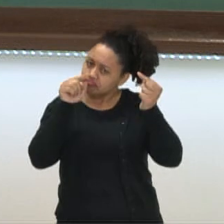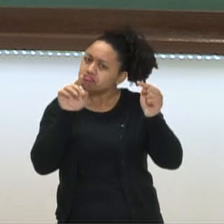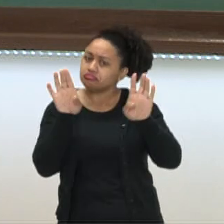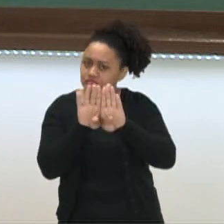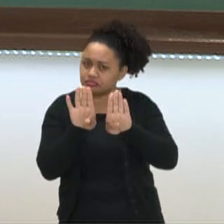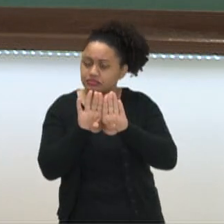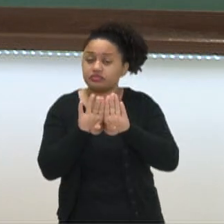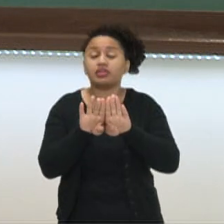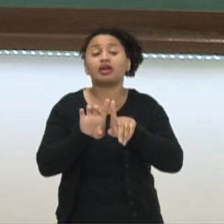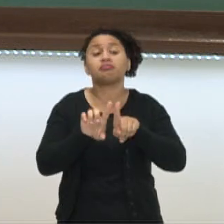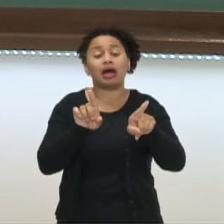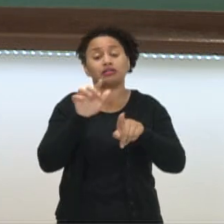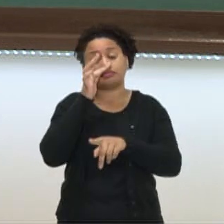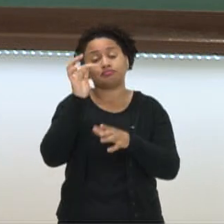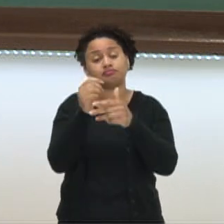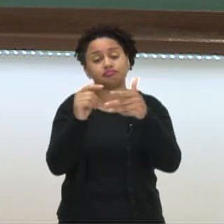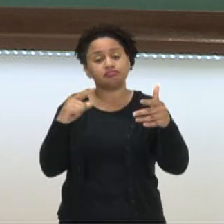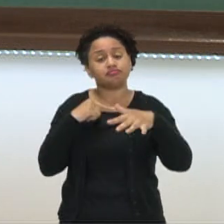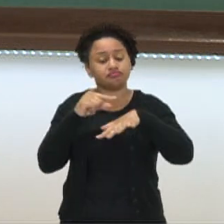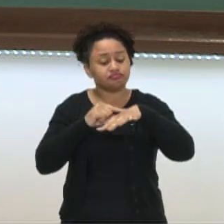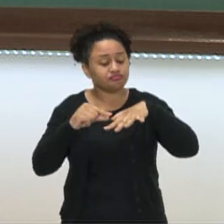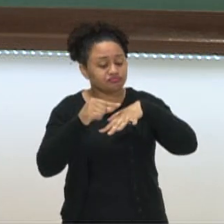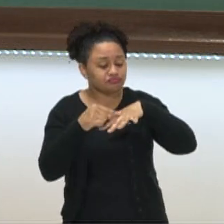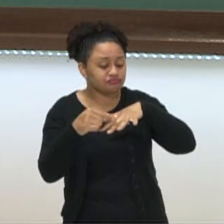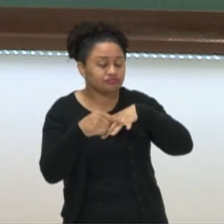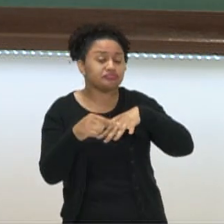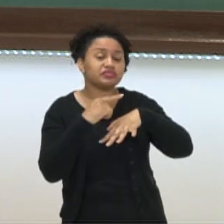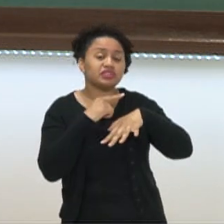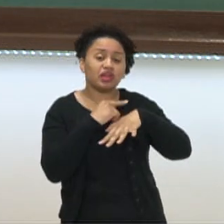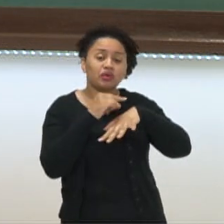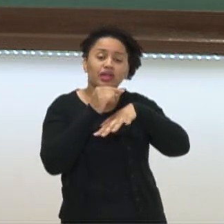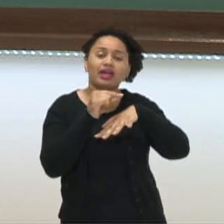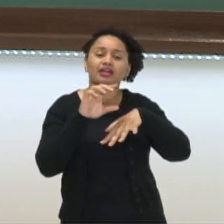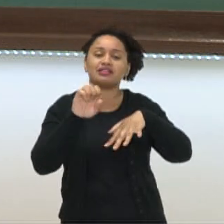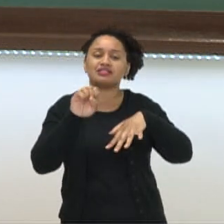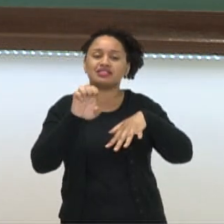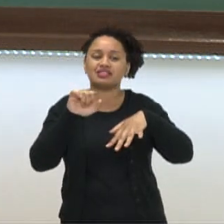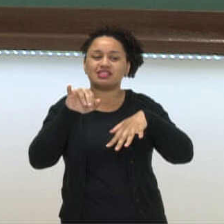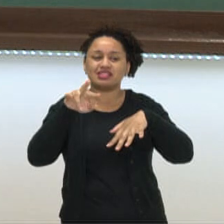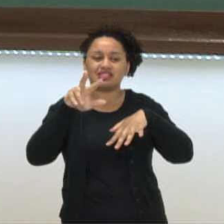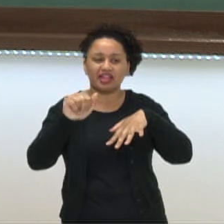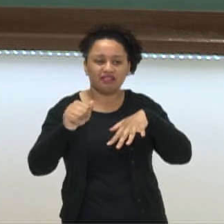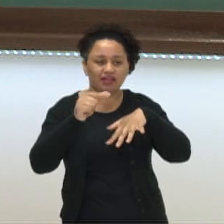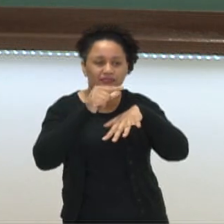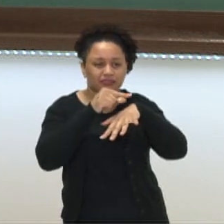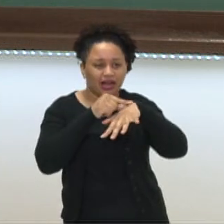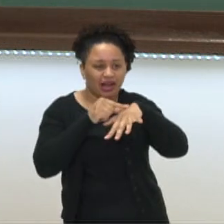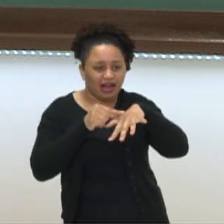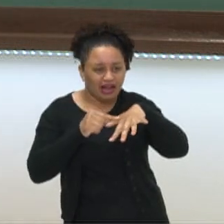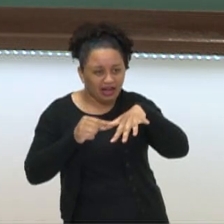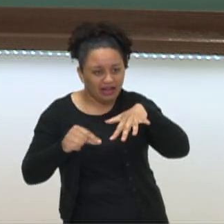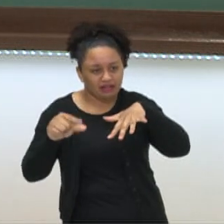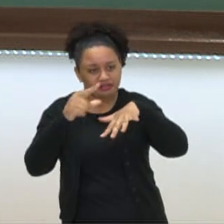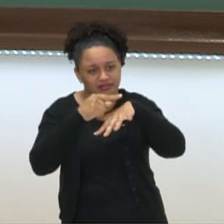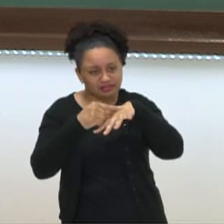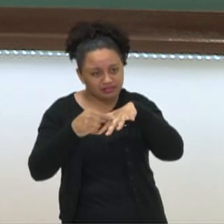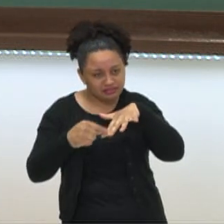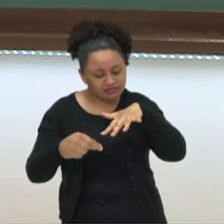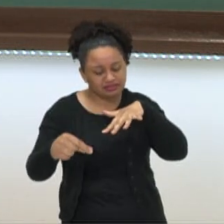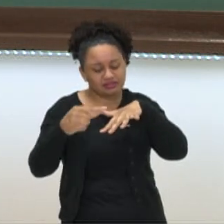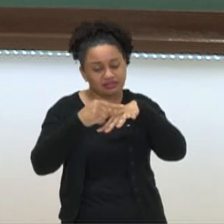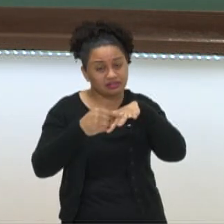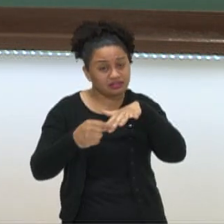vasculares são aquelas que possuem um sistema de transporte de seiva. São vasos especializados,